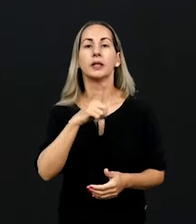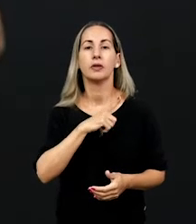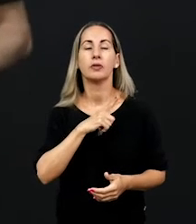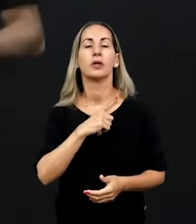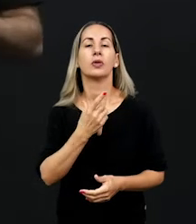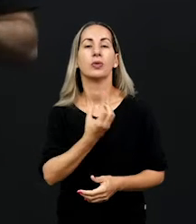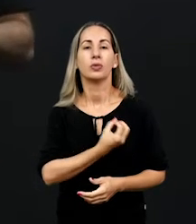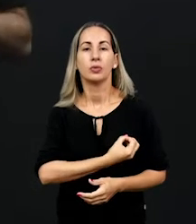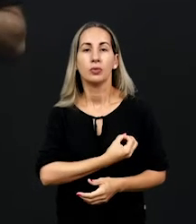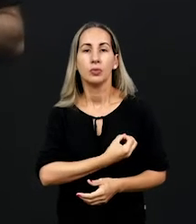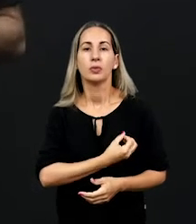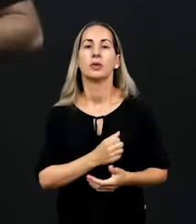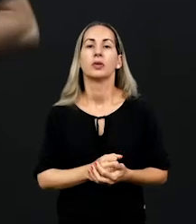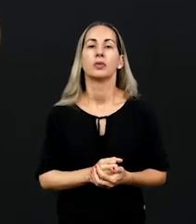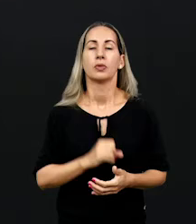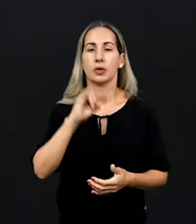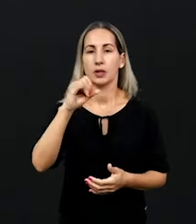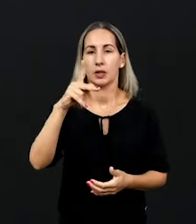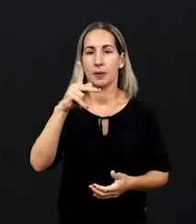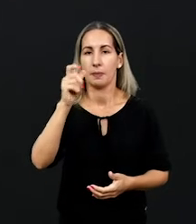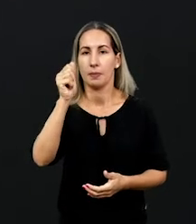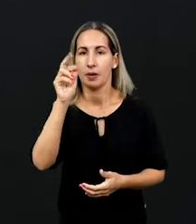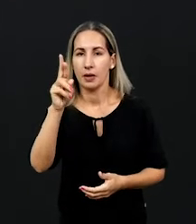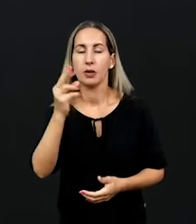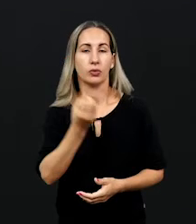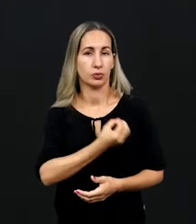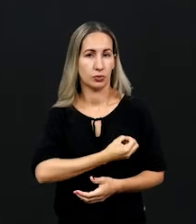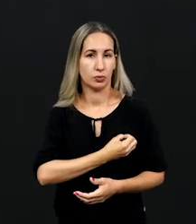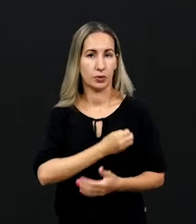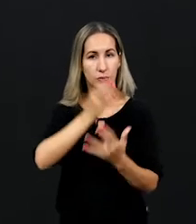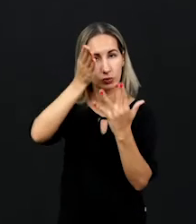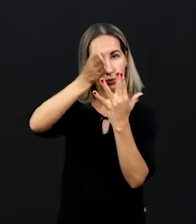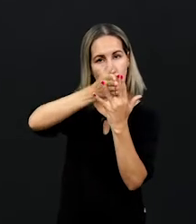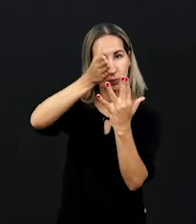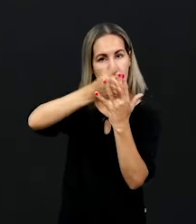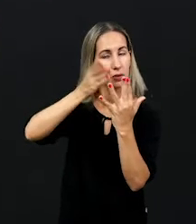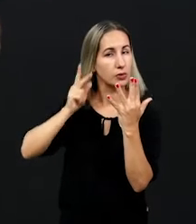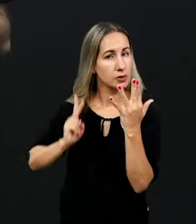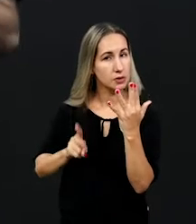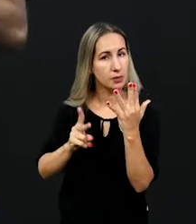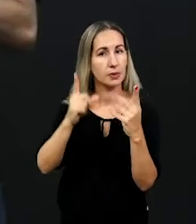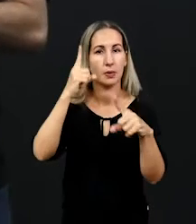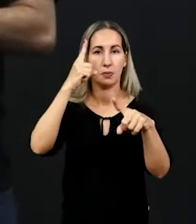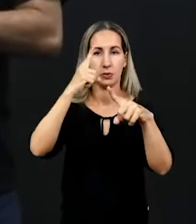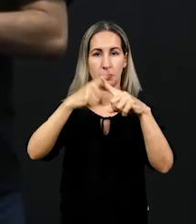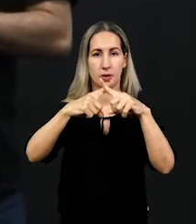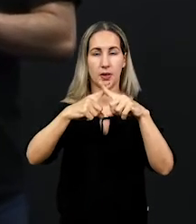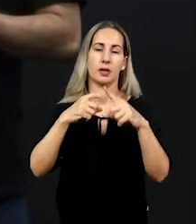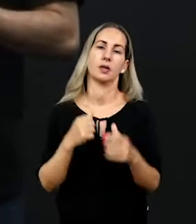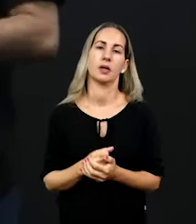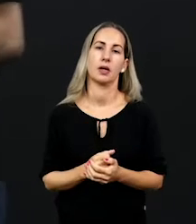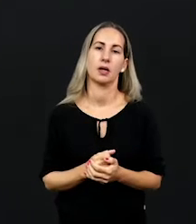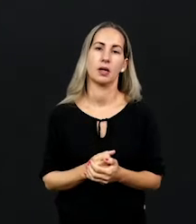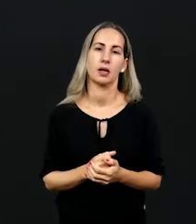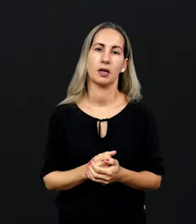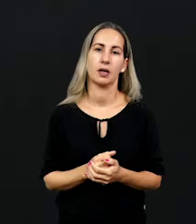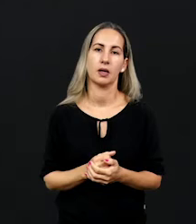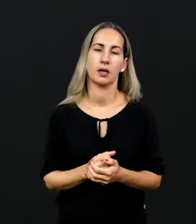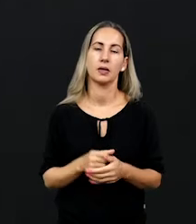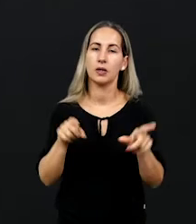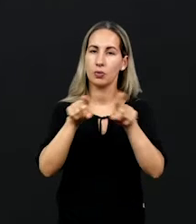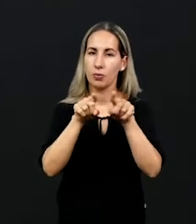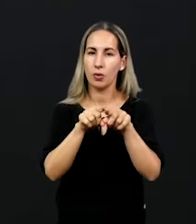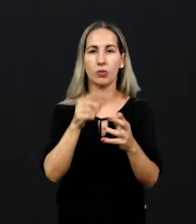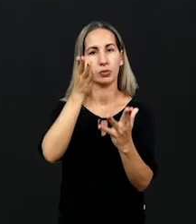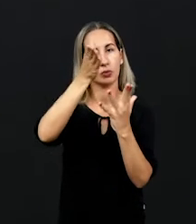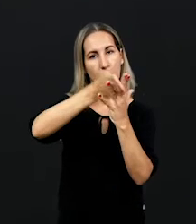você tiver uma quantidade ímpar, o número do meio, ele sempre multiplicará por ele mesmo. Então, o